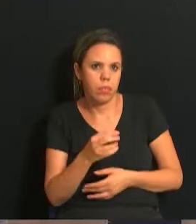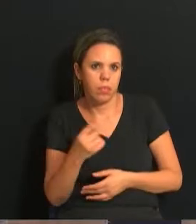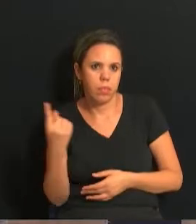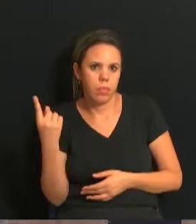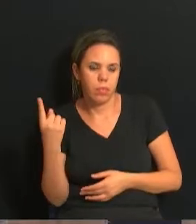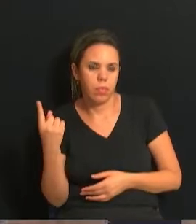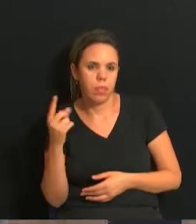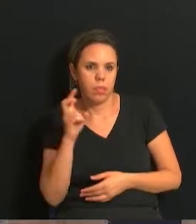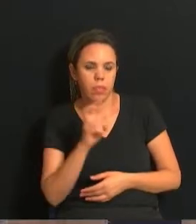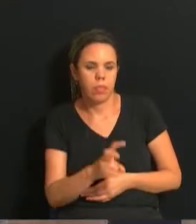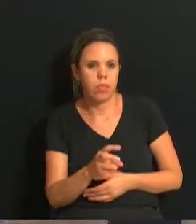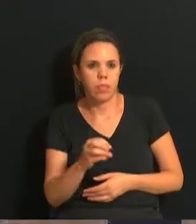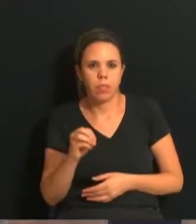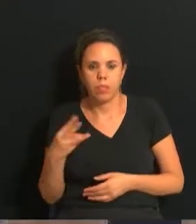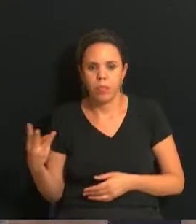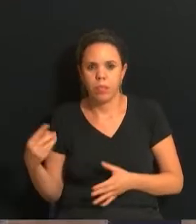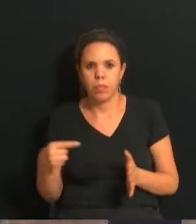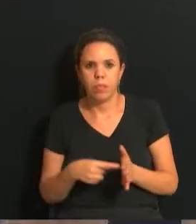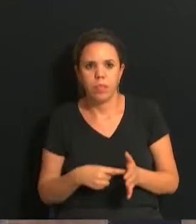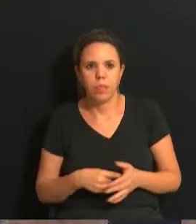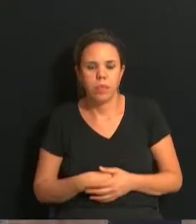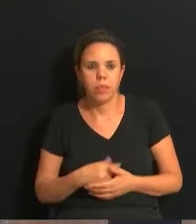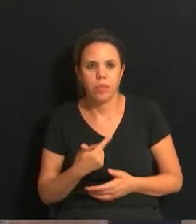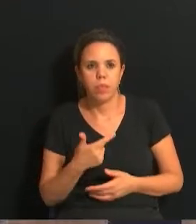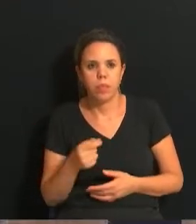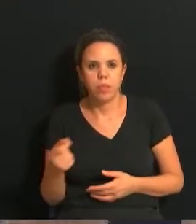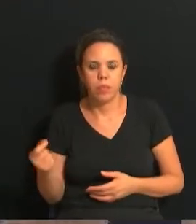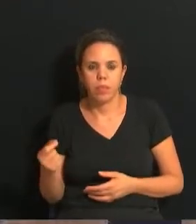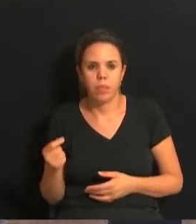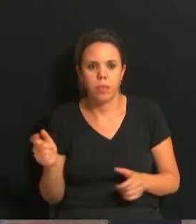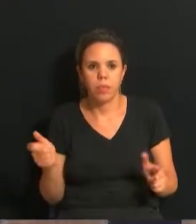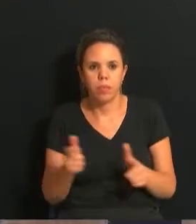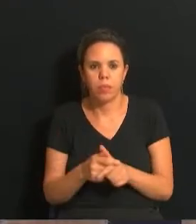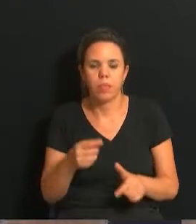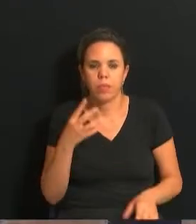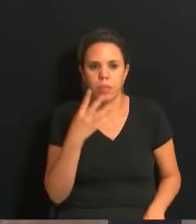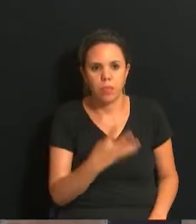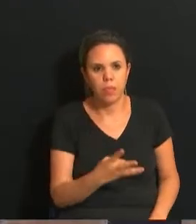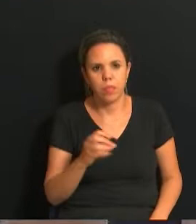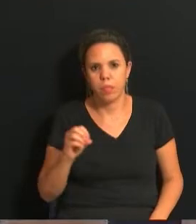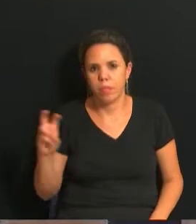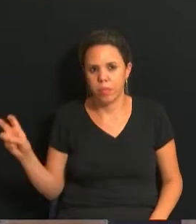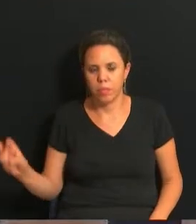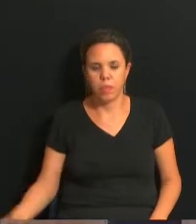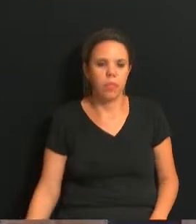foram 503 denúncias, em 2020 caiu para 405.